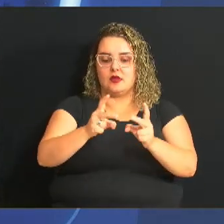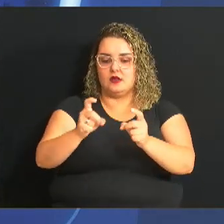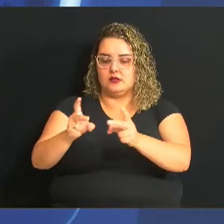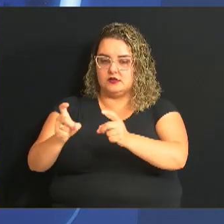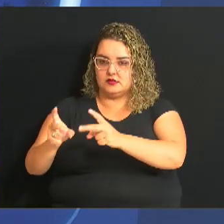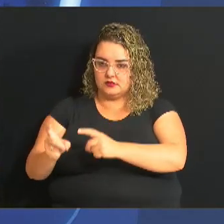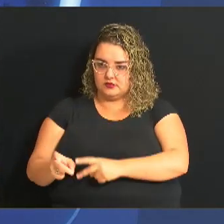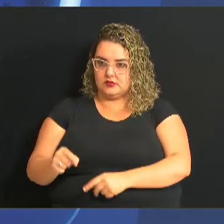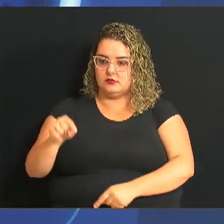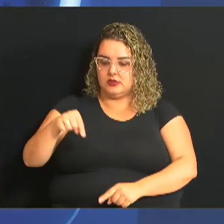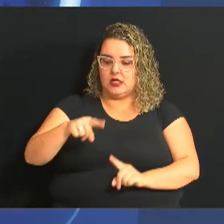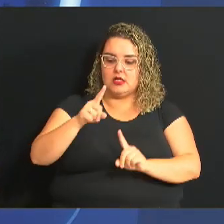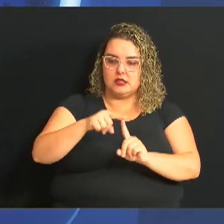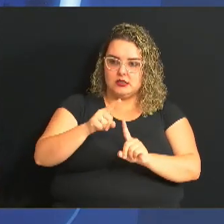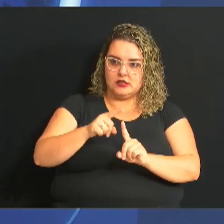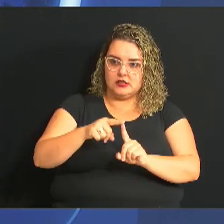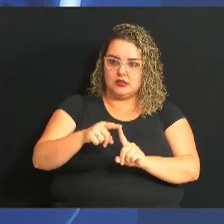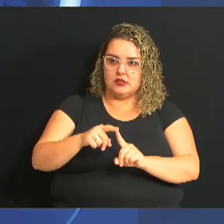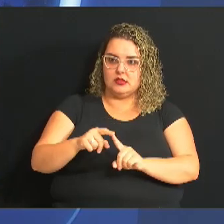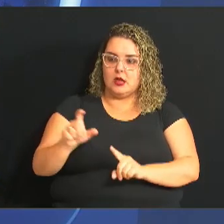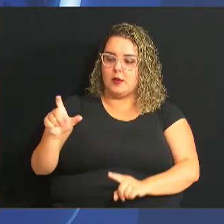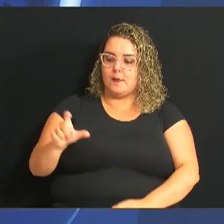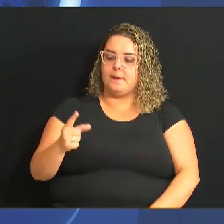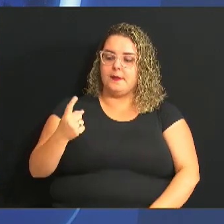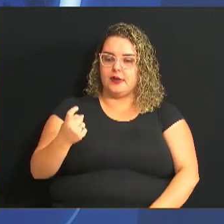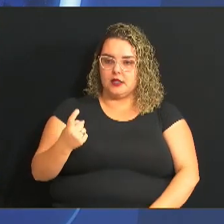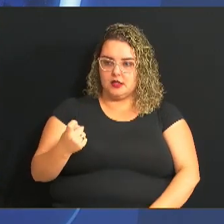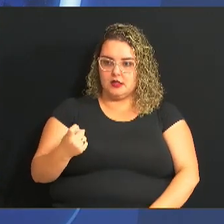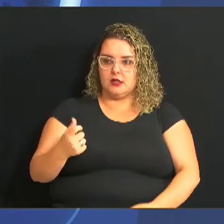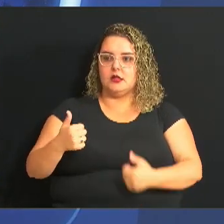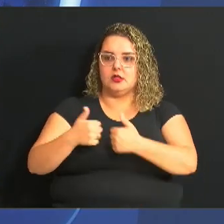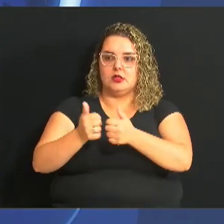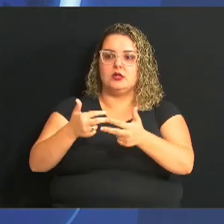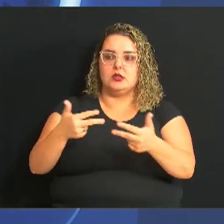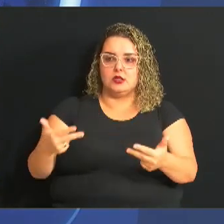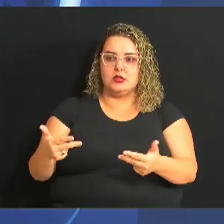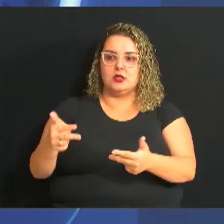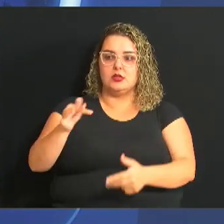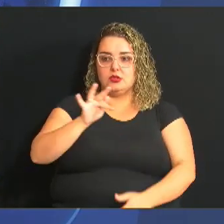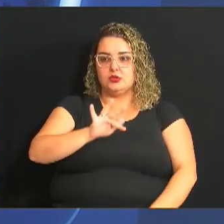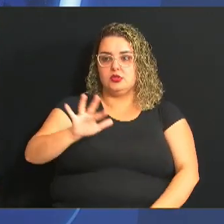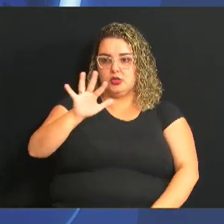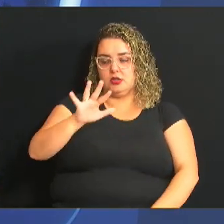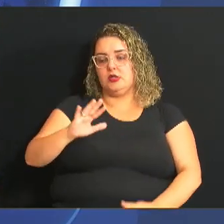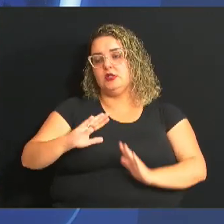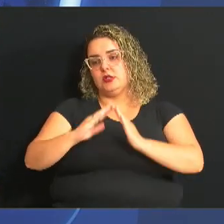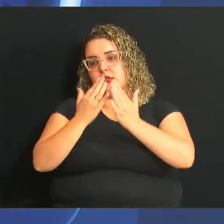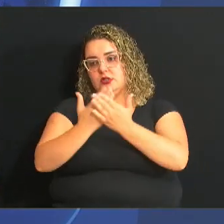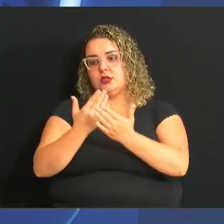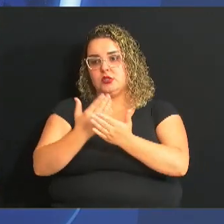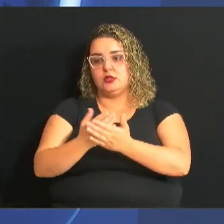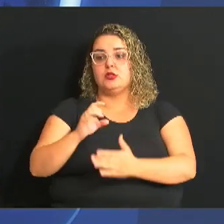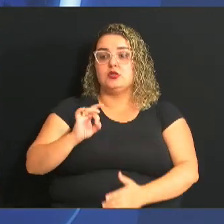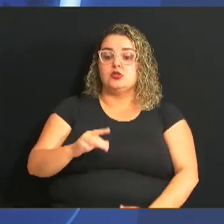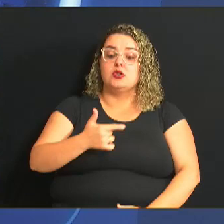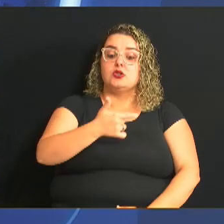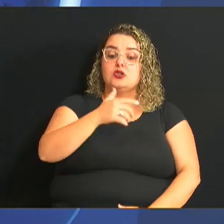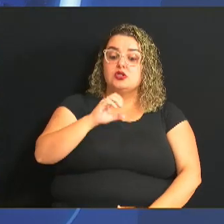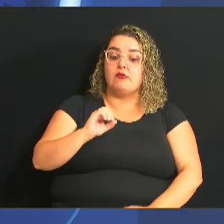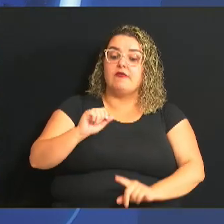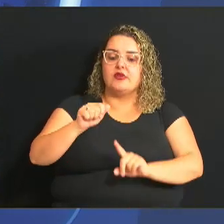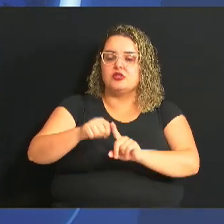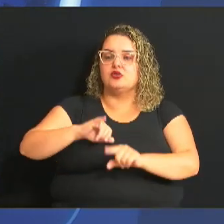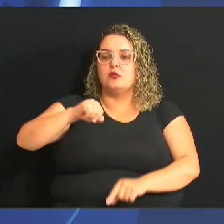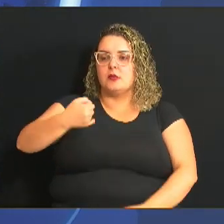esse tipo de bilhete único, que é o do transporte escolar e universitário, só a partir do dia 20 de janeiro,